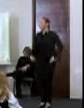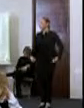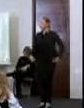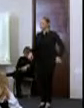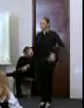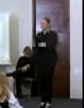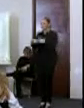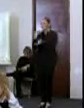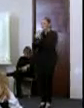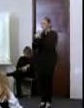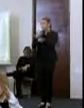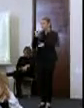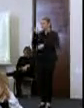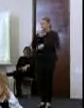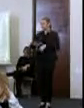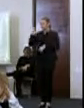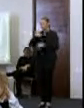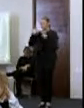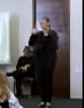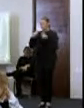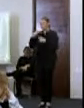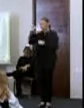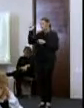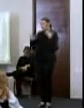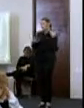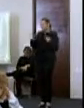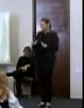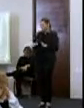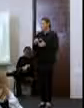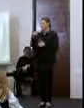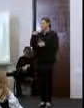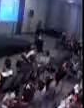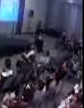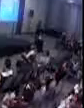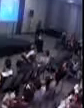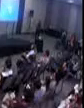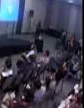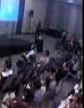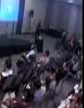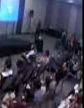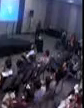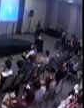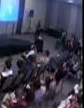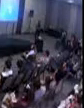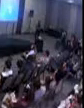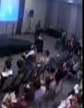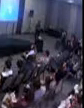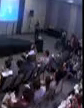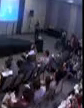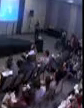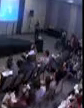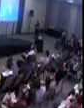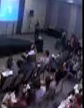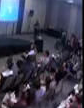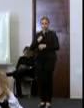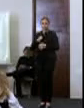O Procurador Federal dos Direitos do Cidadão, Aurélio Veiga Rios, encerrará esta fase. Bom dia a todas e